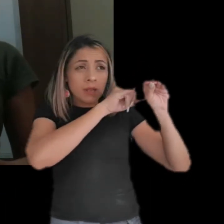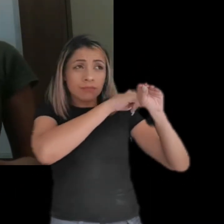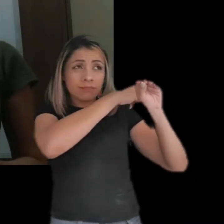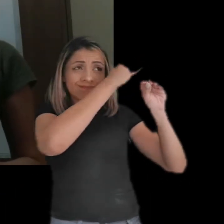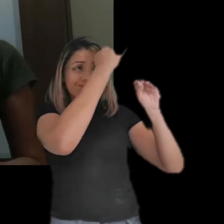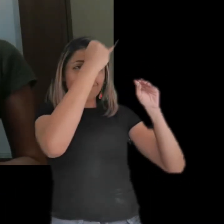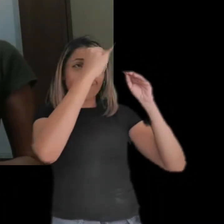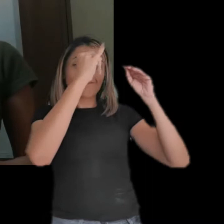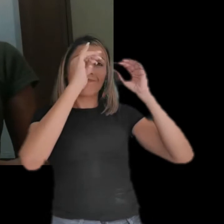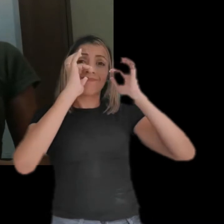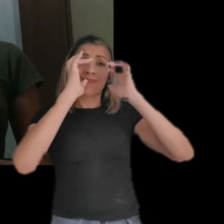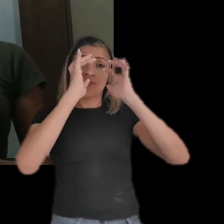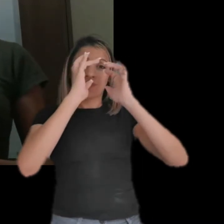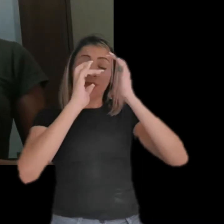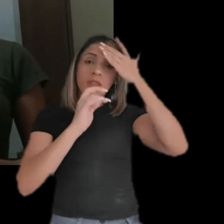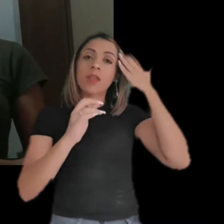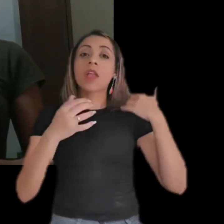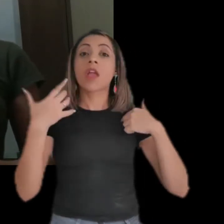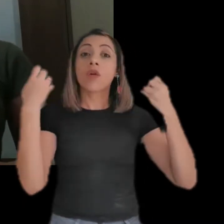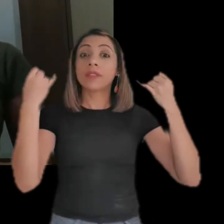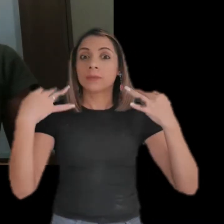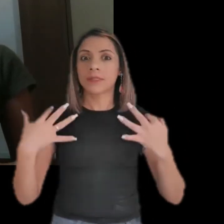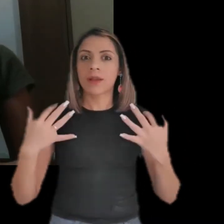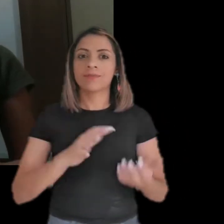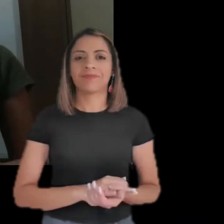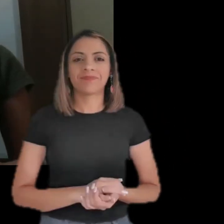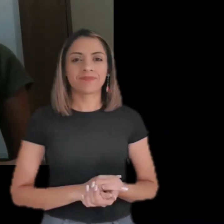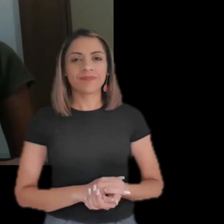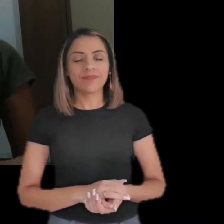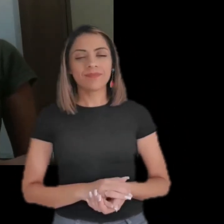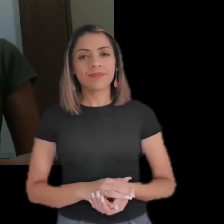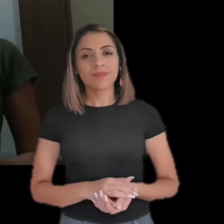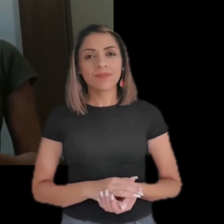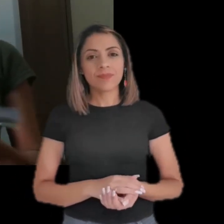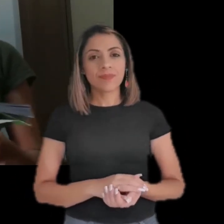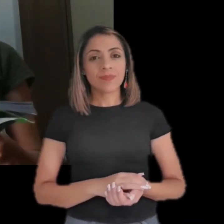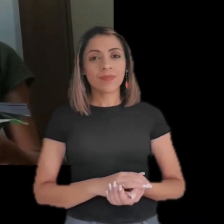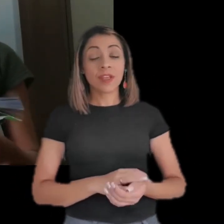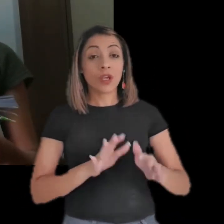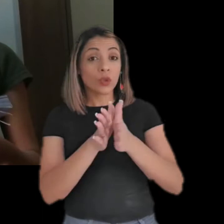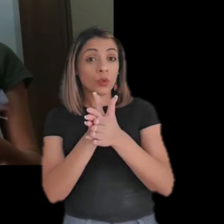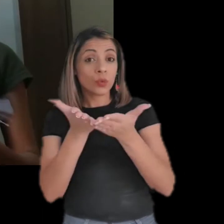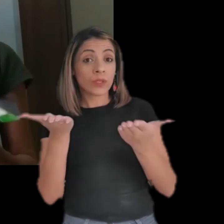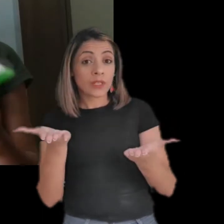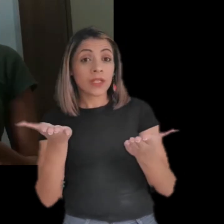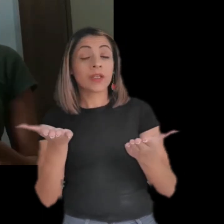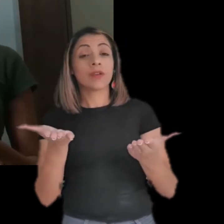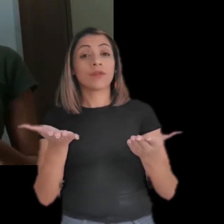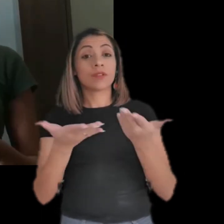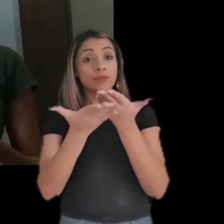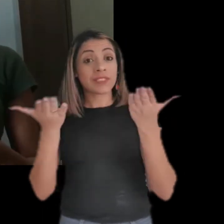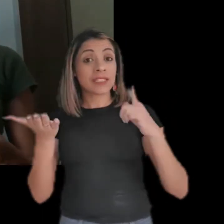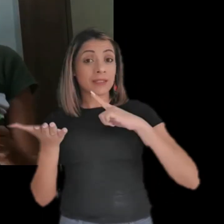do olho, na retina, depois ser enviado para o cérebro, que é interpretado, tá bom? No livro de vocês têm na